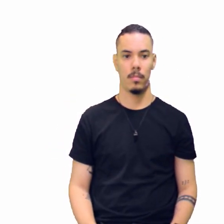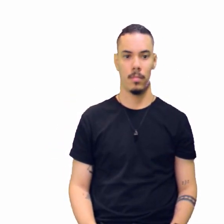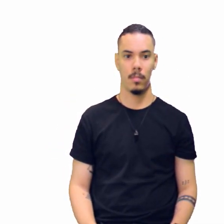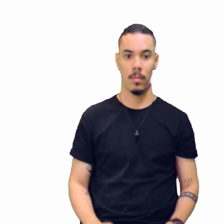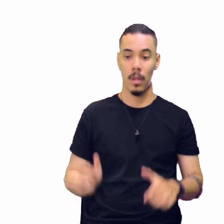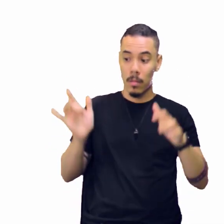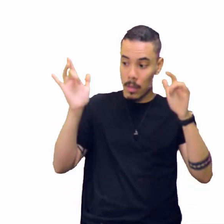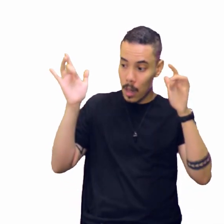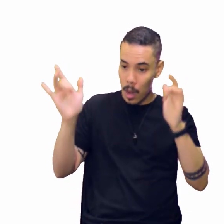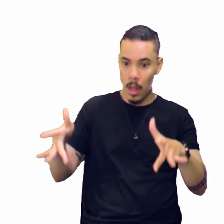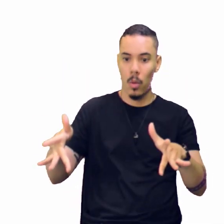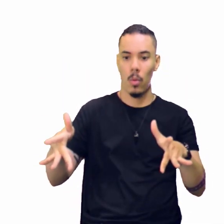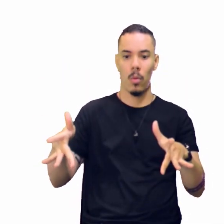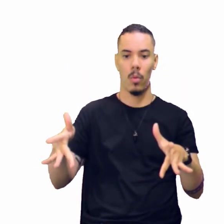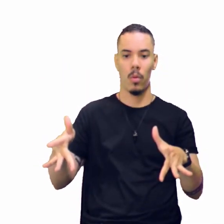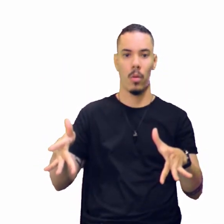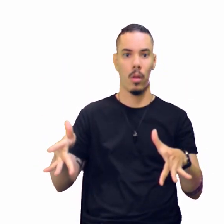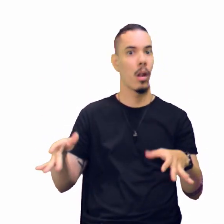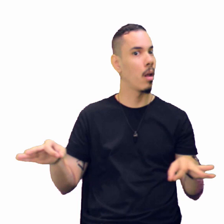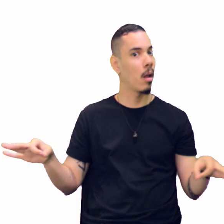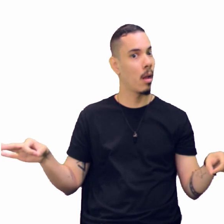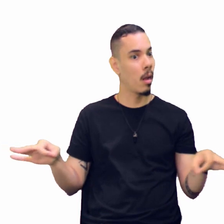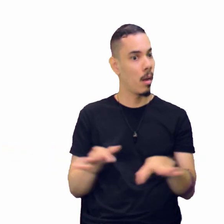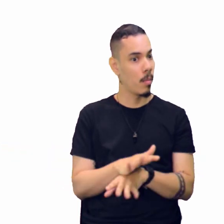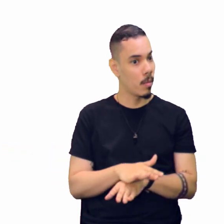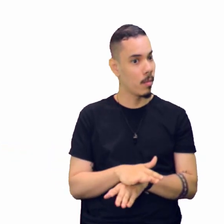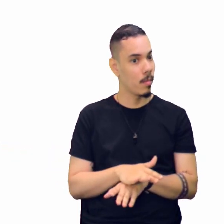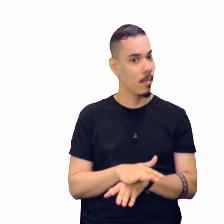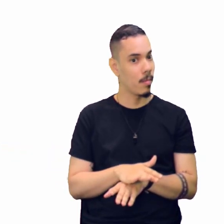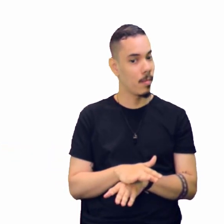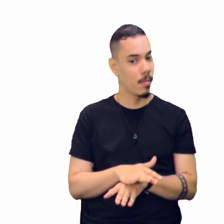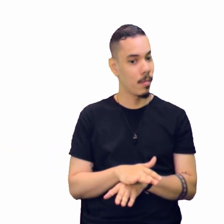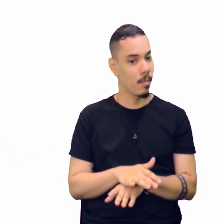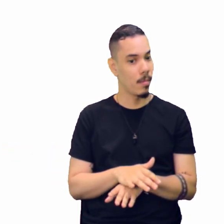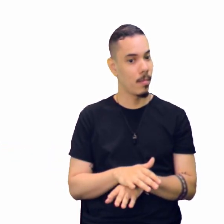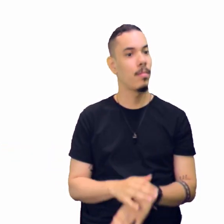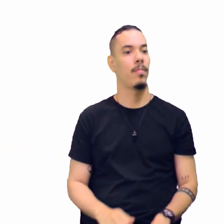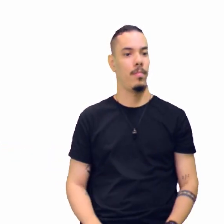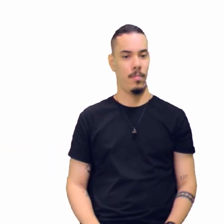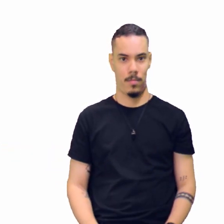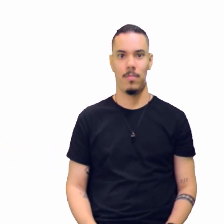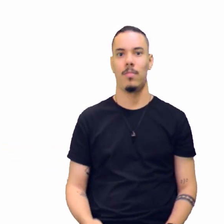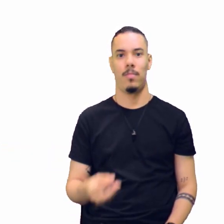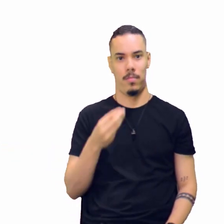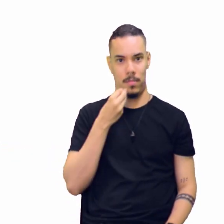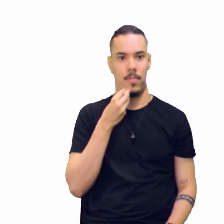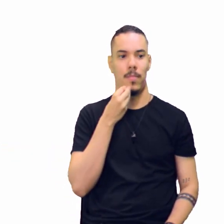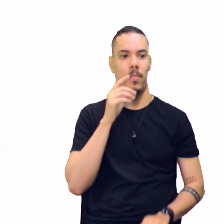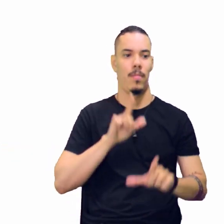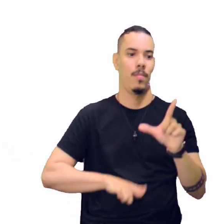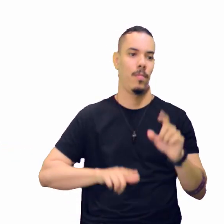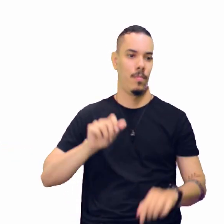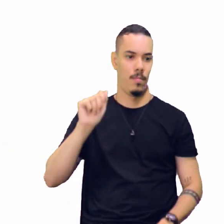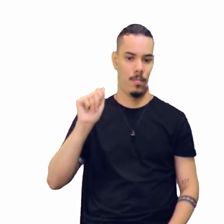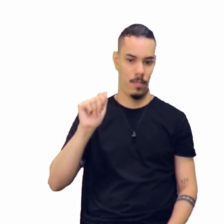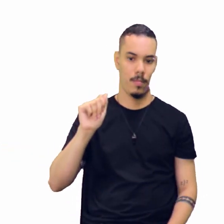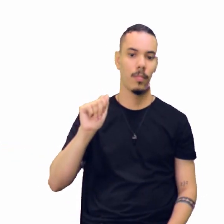assim, largou, qual é a ideia que dá, amadinho? É claro, né, amadinho? Olha